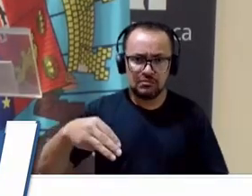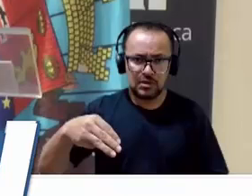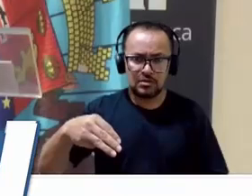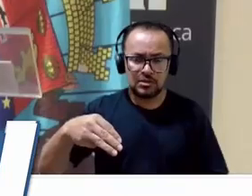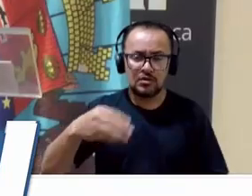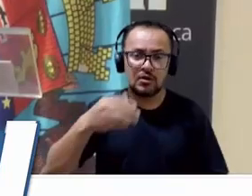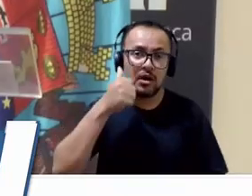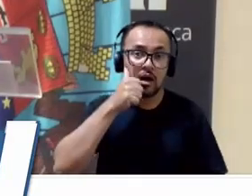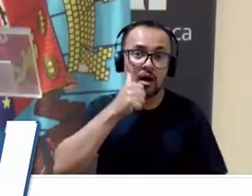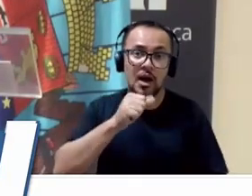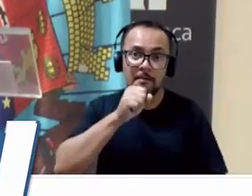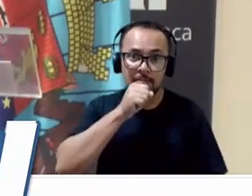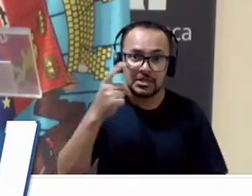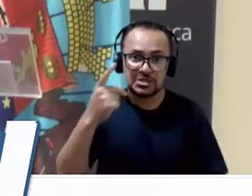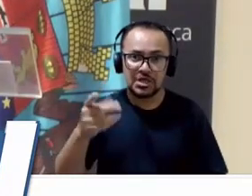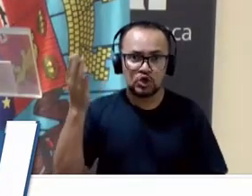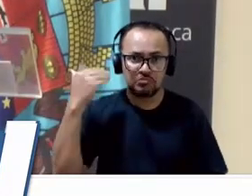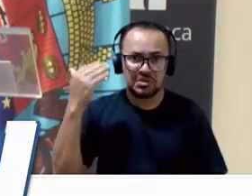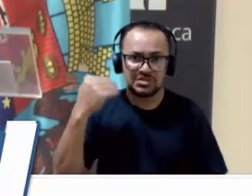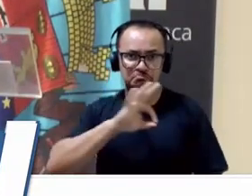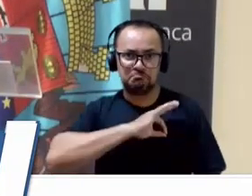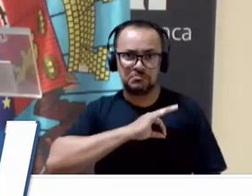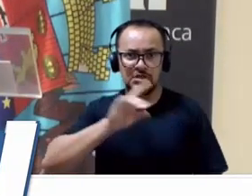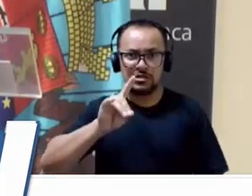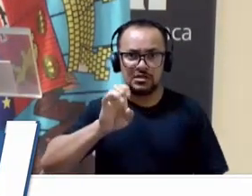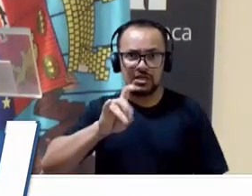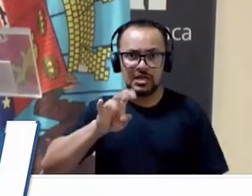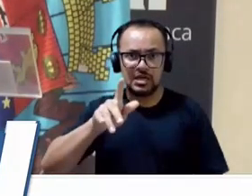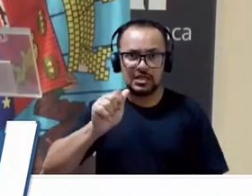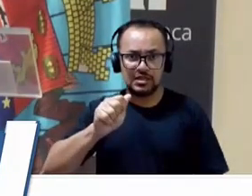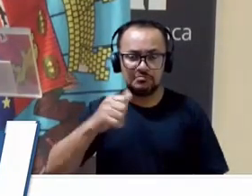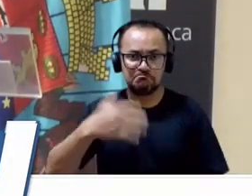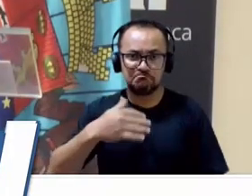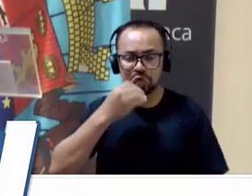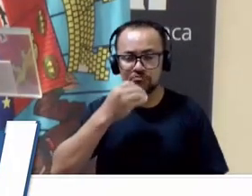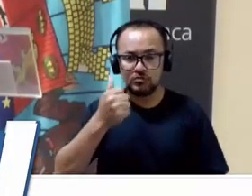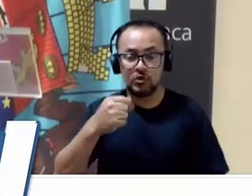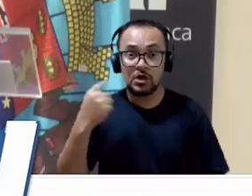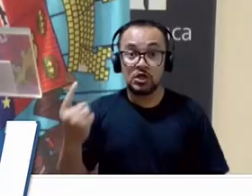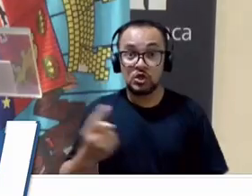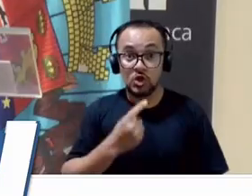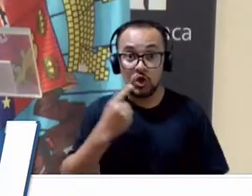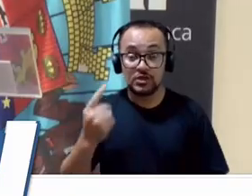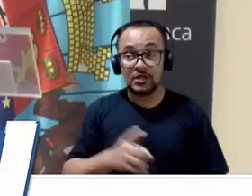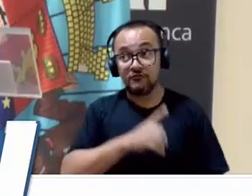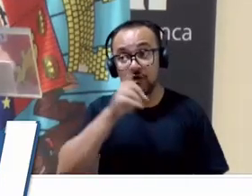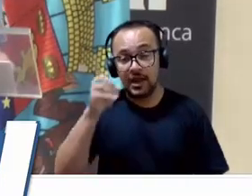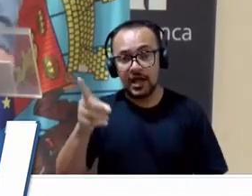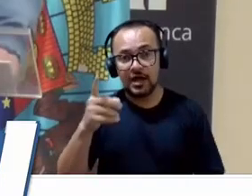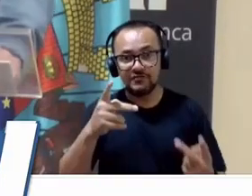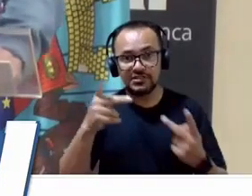foi delegada da Polícia Civil e nós estivemos com ele com Dr